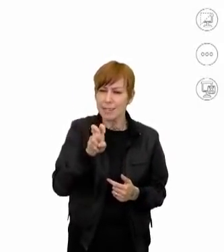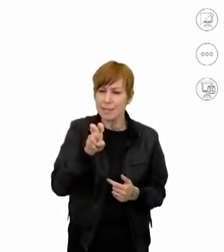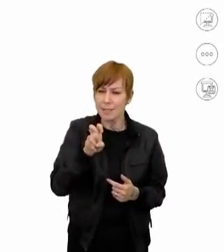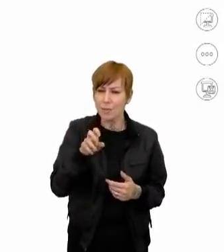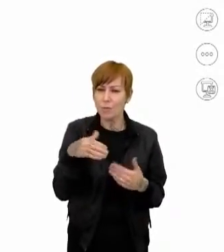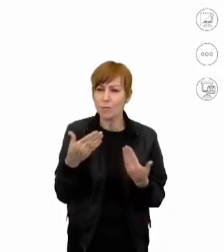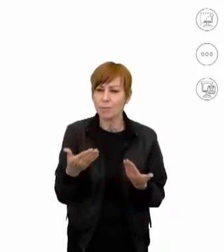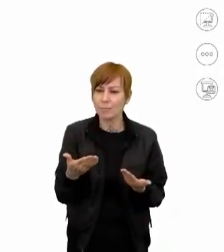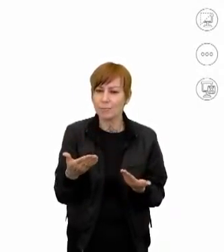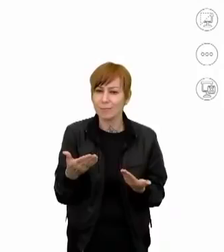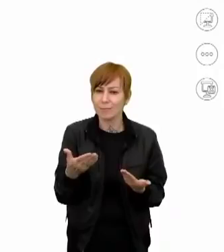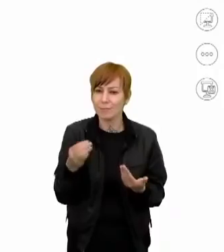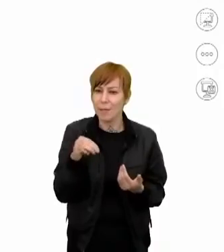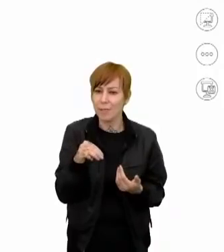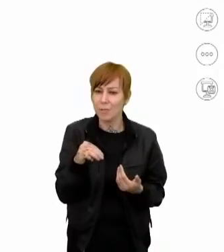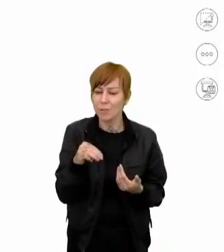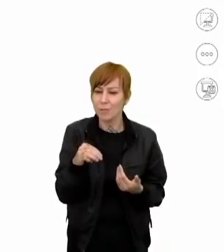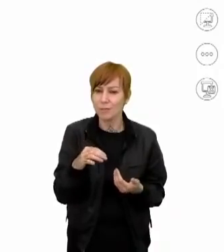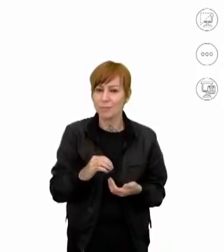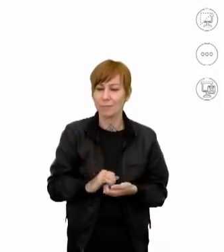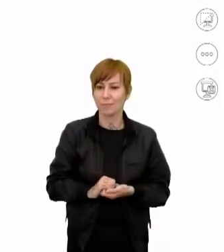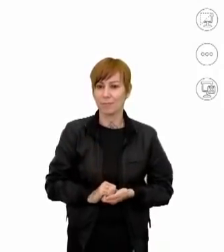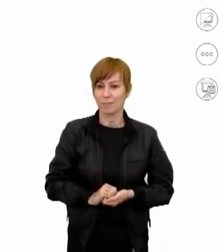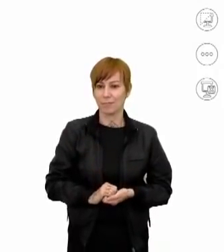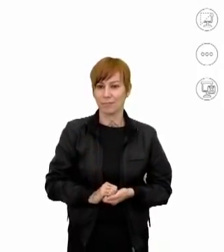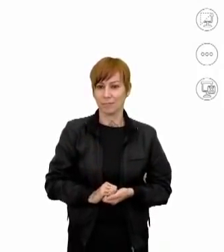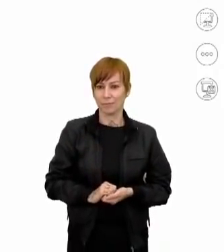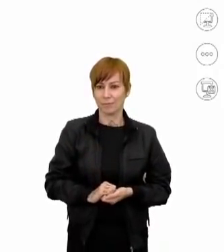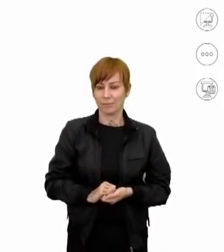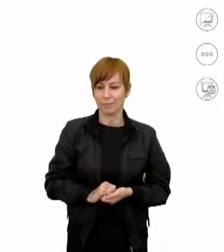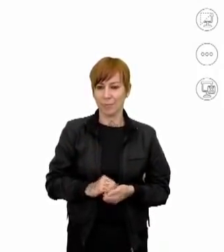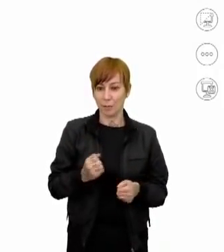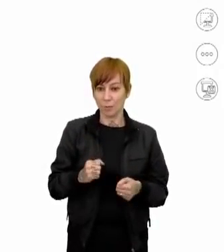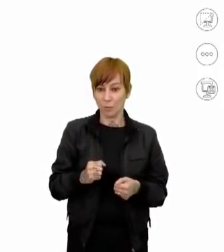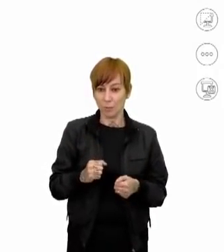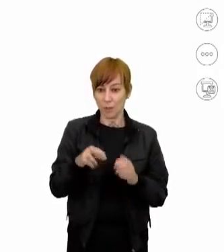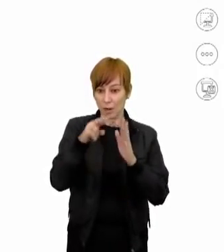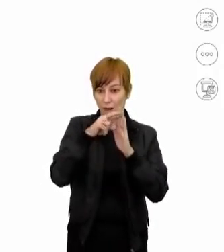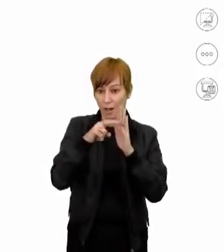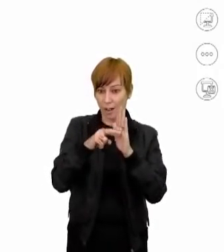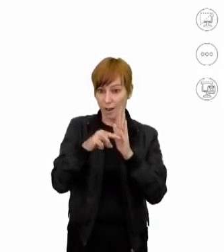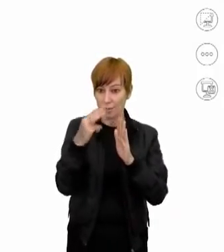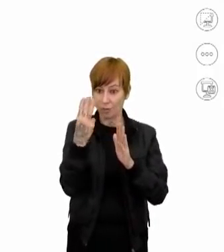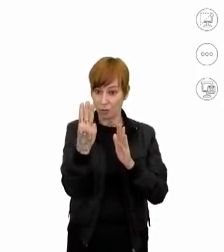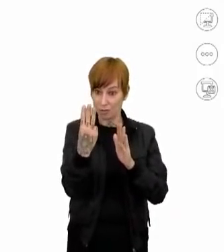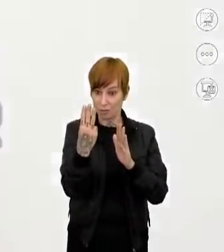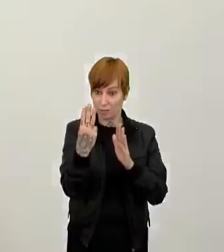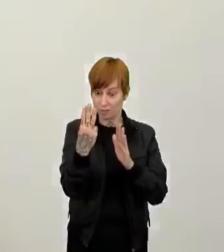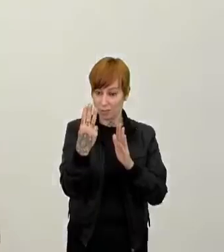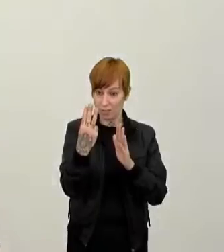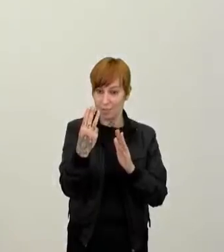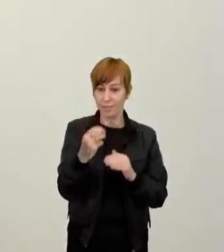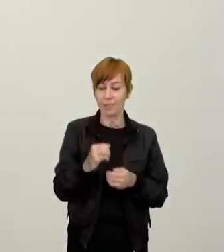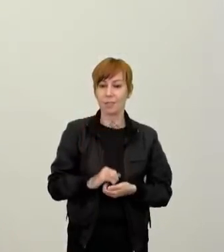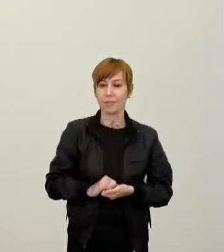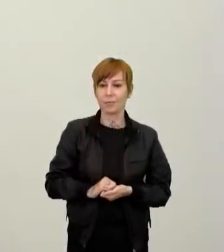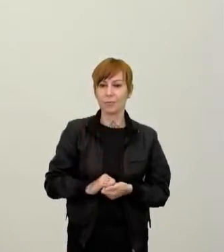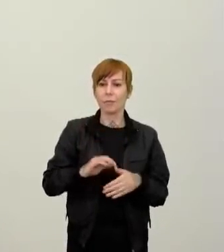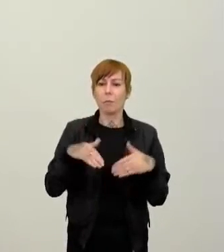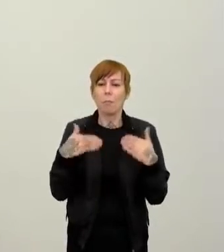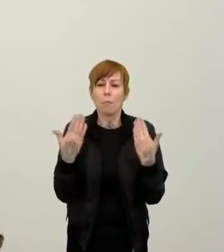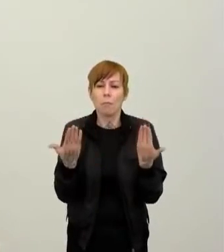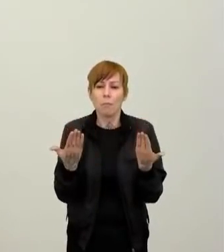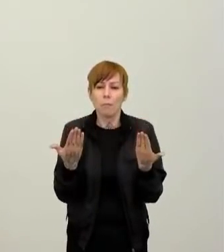675 metros quadrados. E agora eu vou parar, porque daí é só fazer a regra de 3, tá certo? Então a aluninha queria saber de onde vieram esses números